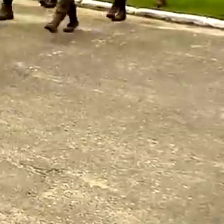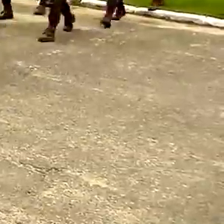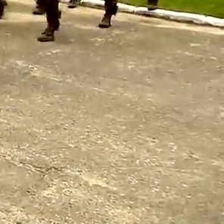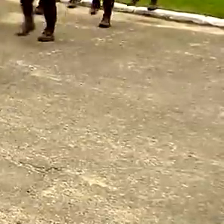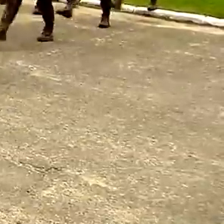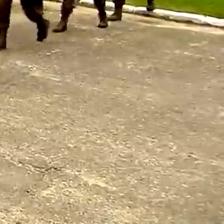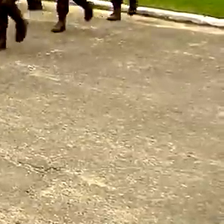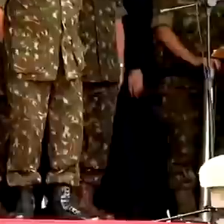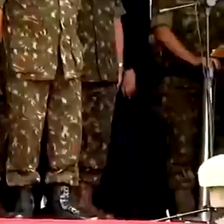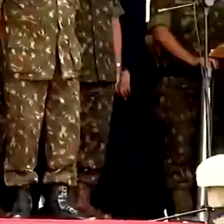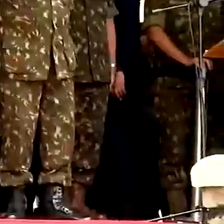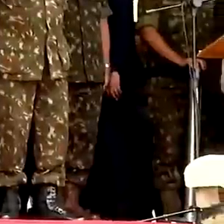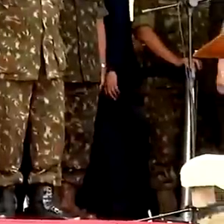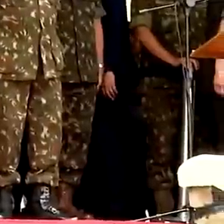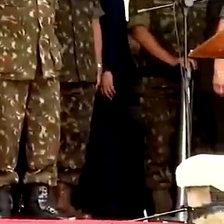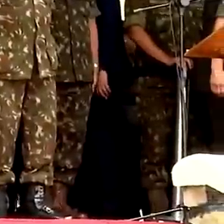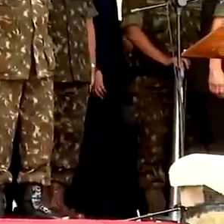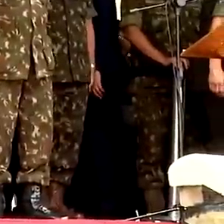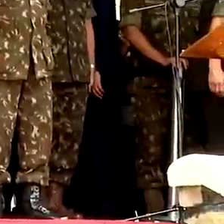Tchau.